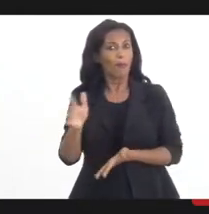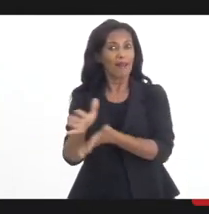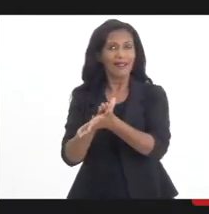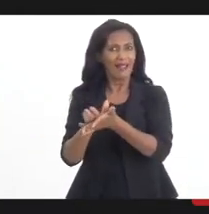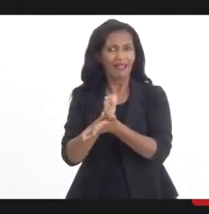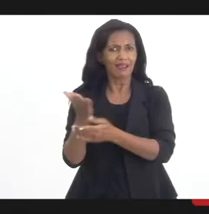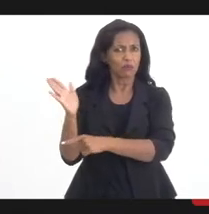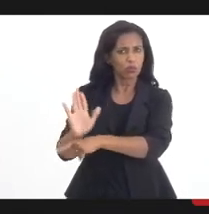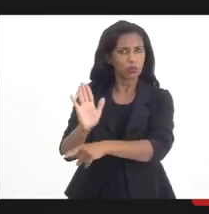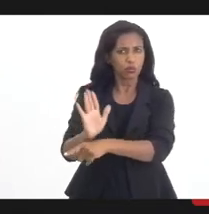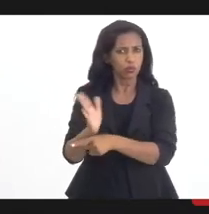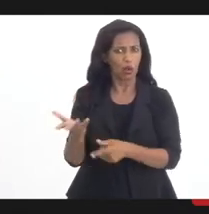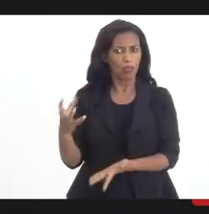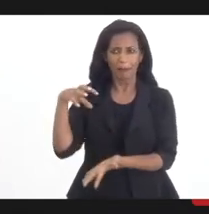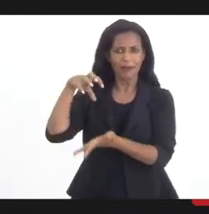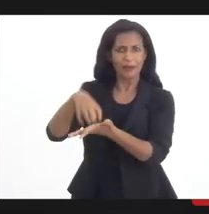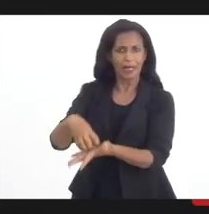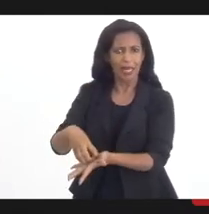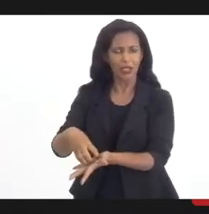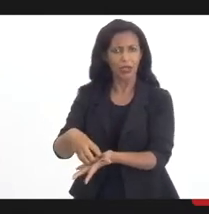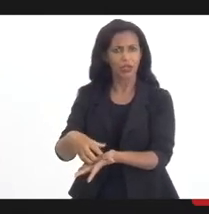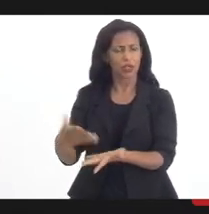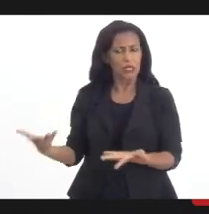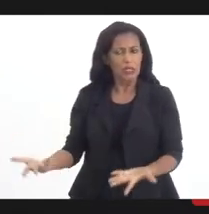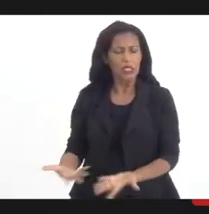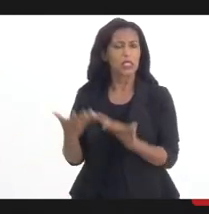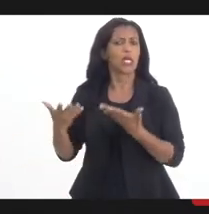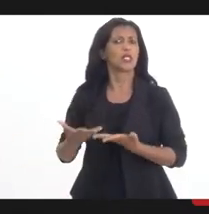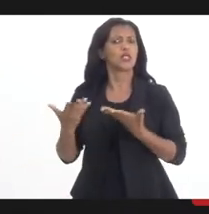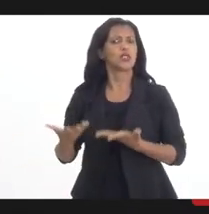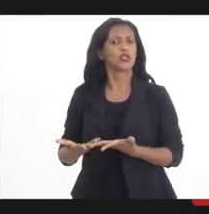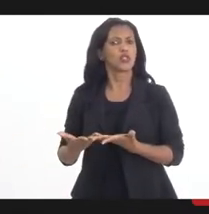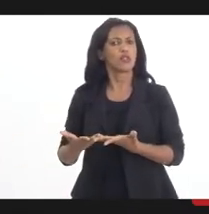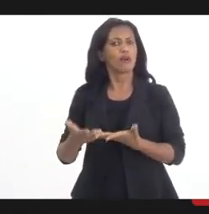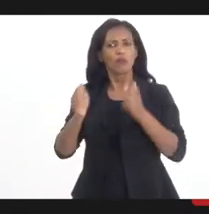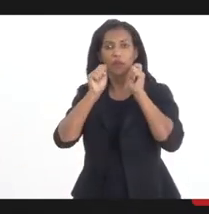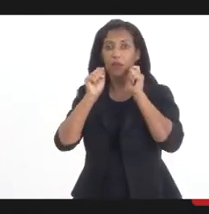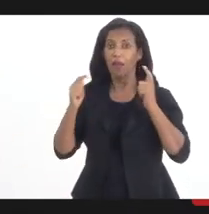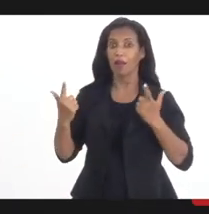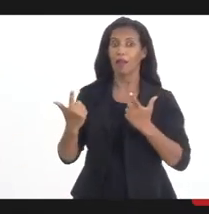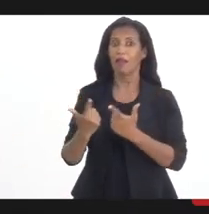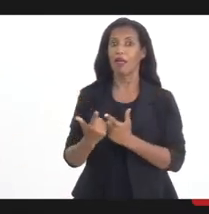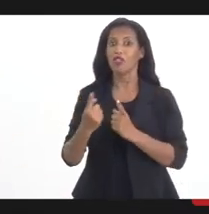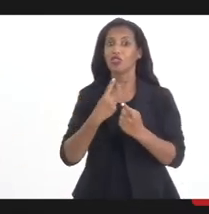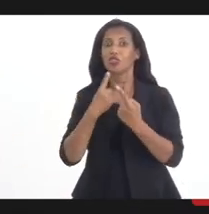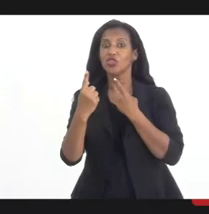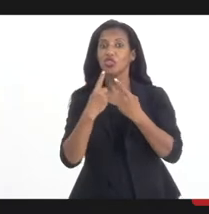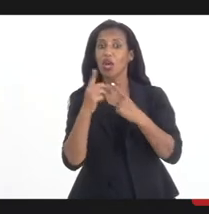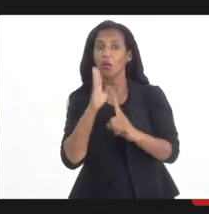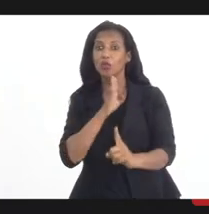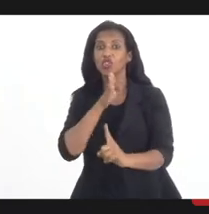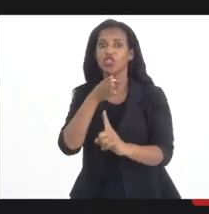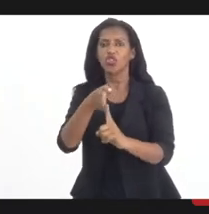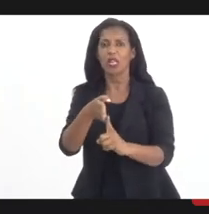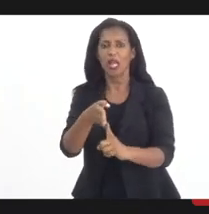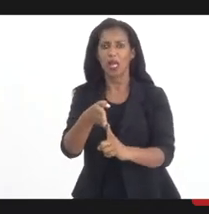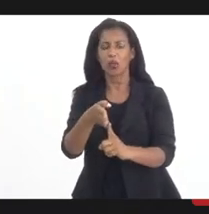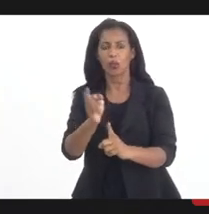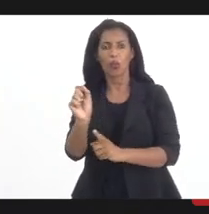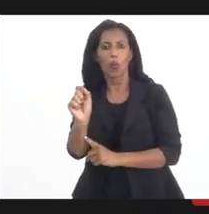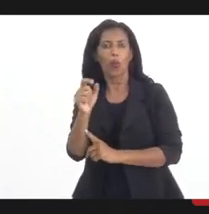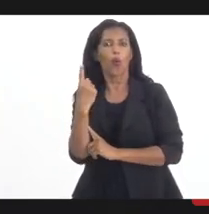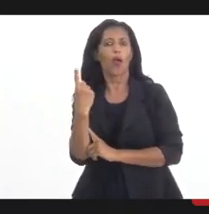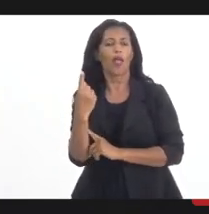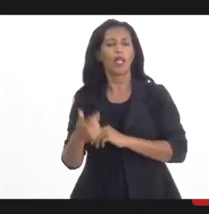nada. Mesmo para a sede, que a iniciativa da sede foi da Assembleia Legislativa em diálogo direto com a ex-reitora Maria